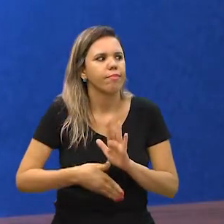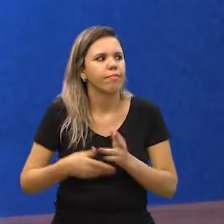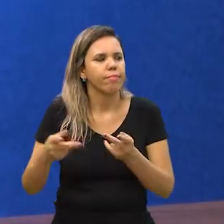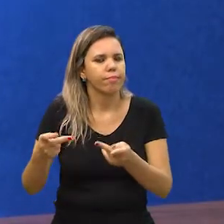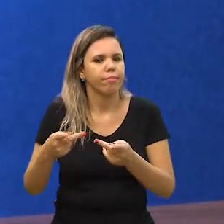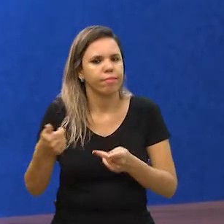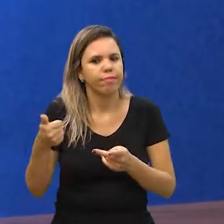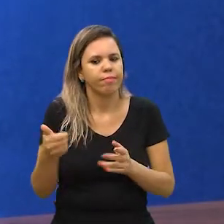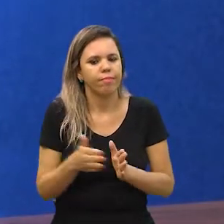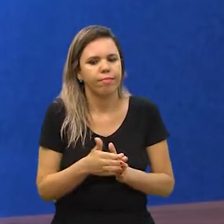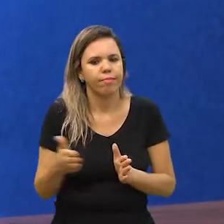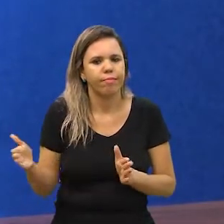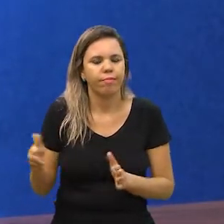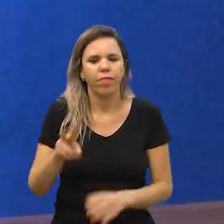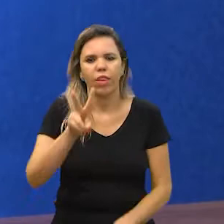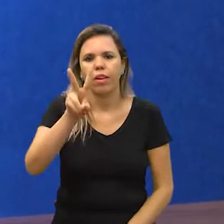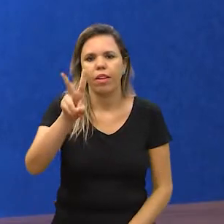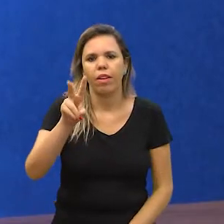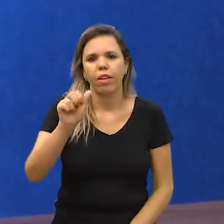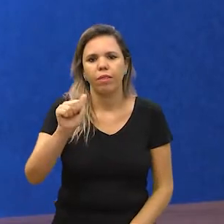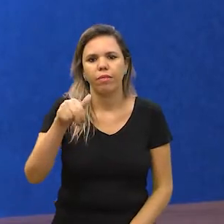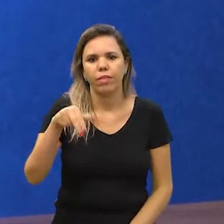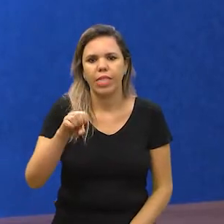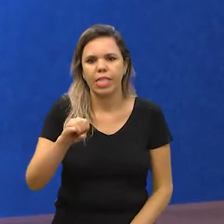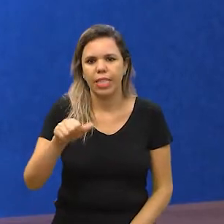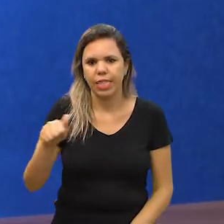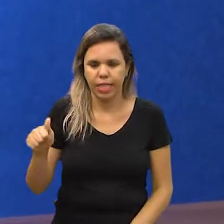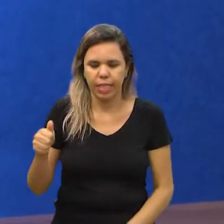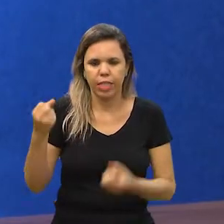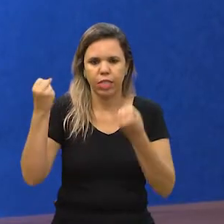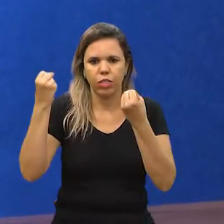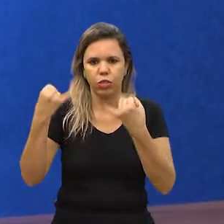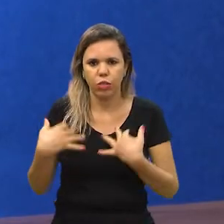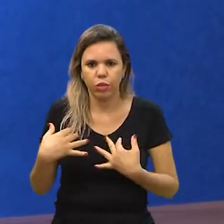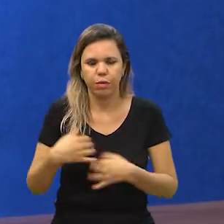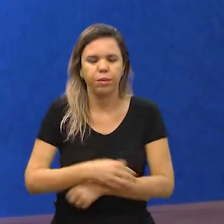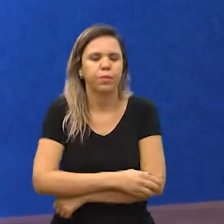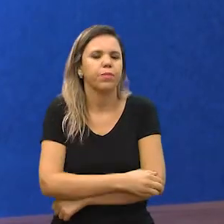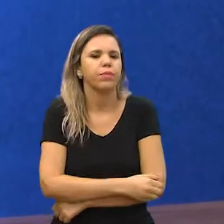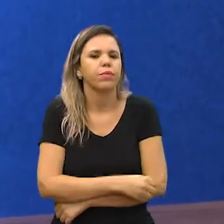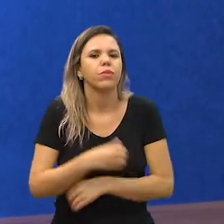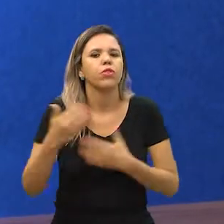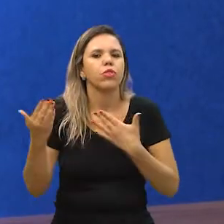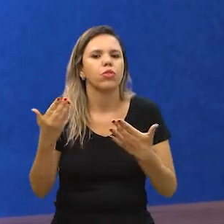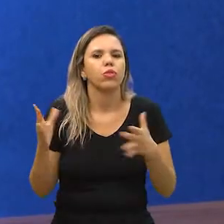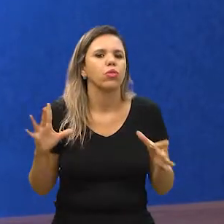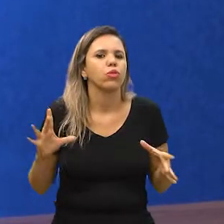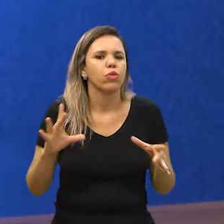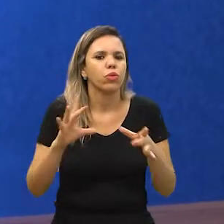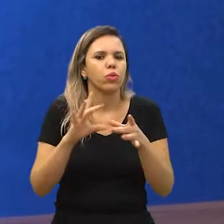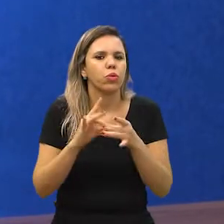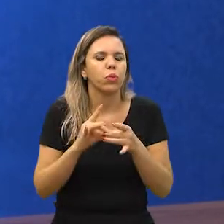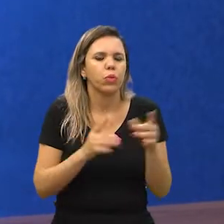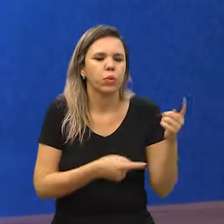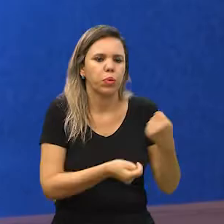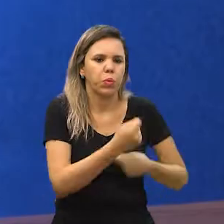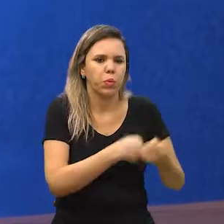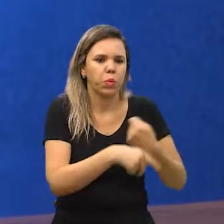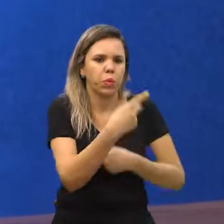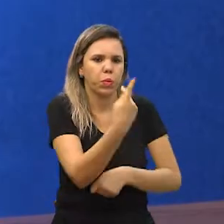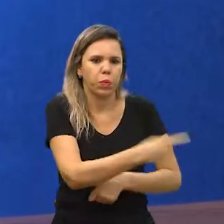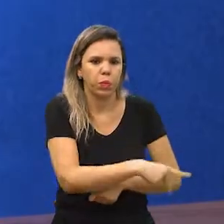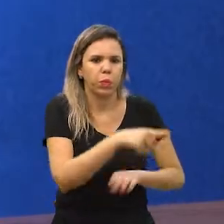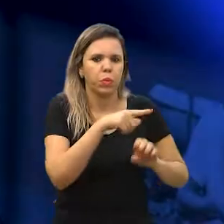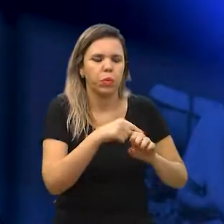do primeiro bloco, a Vanessa Sabione, que vai contar para a gente qual é essa ligação, qual é o negócio dela, qual é